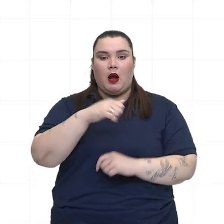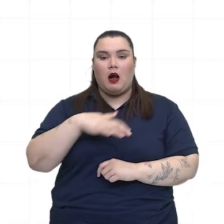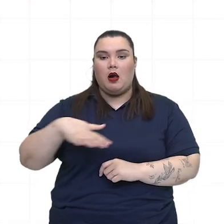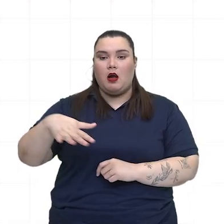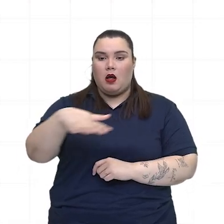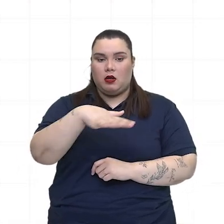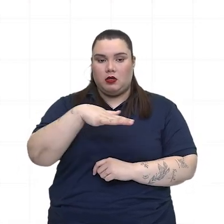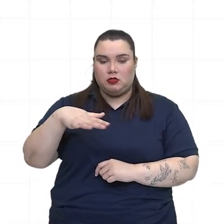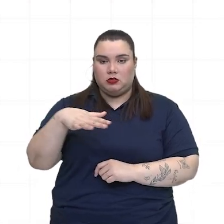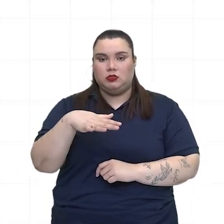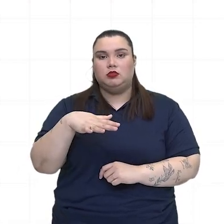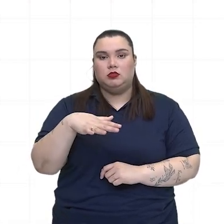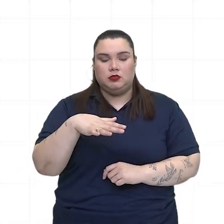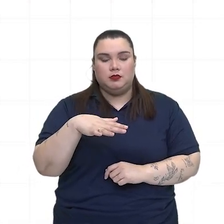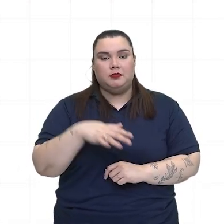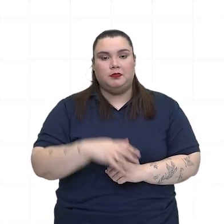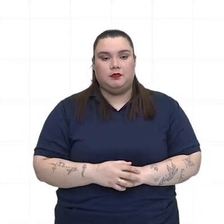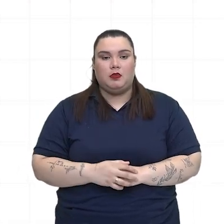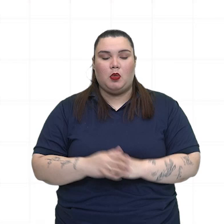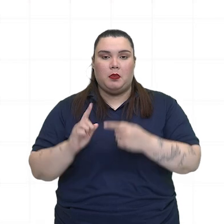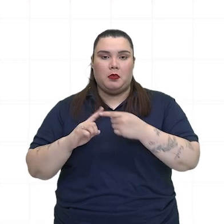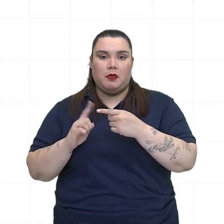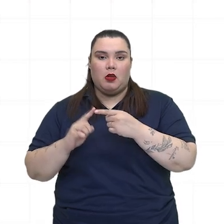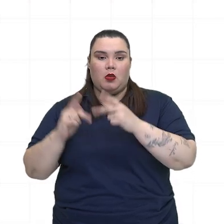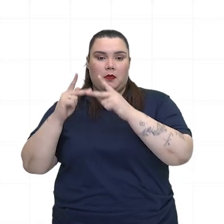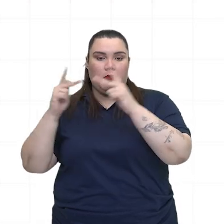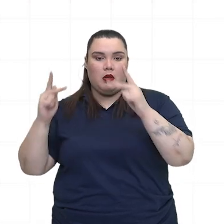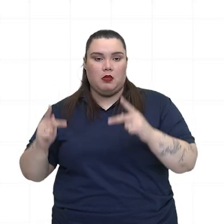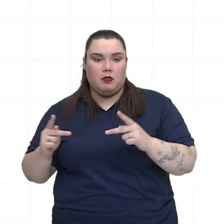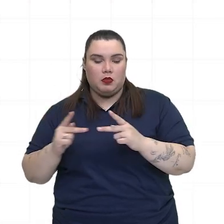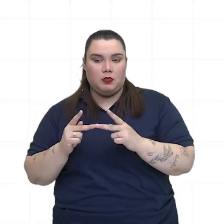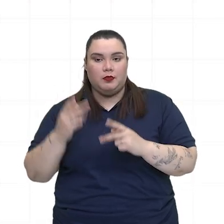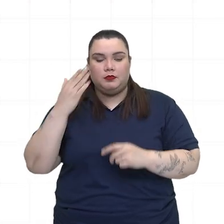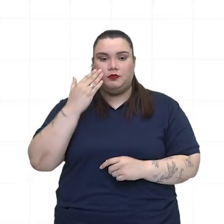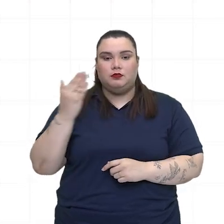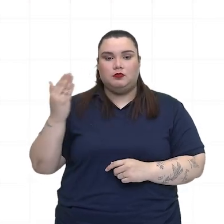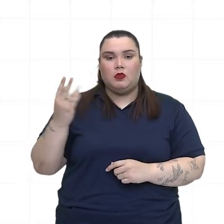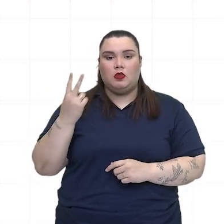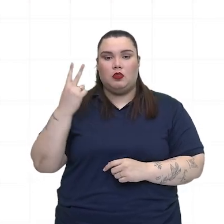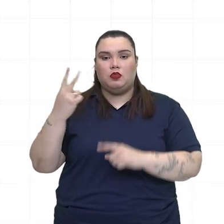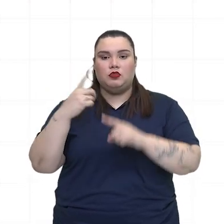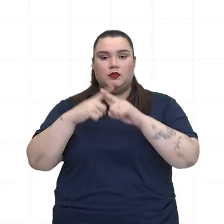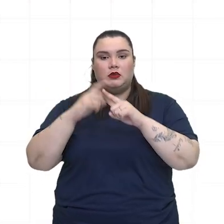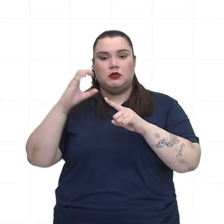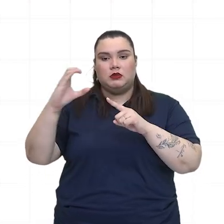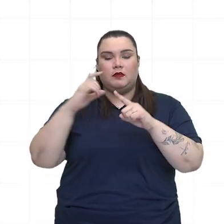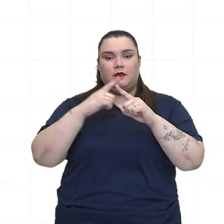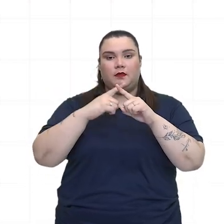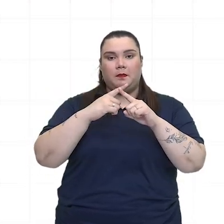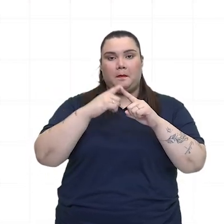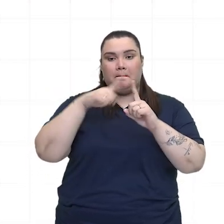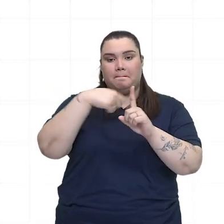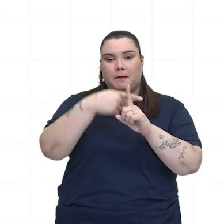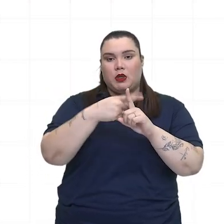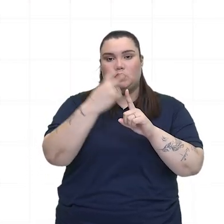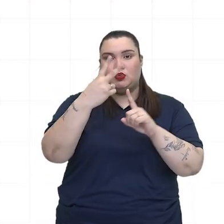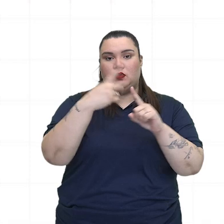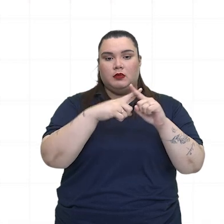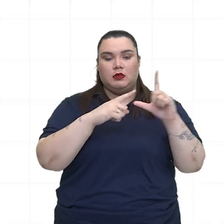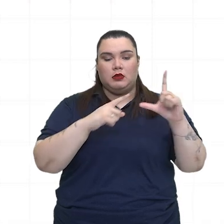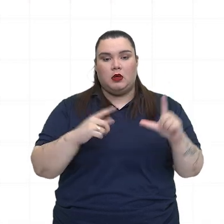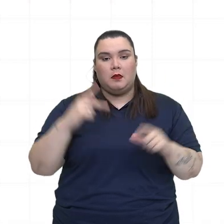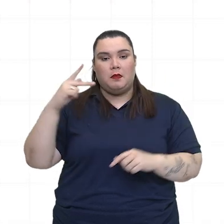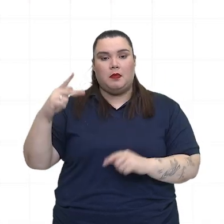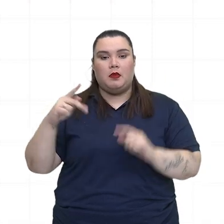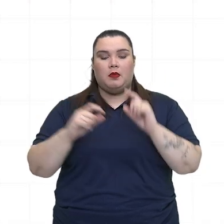em que se encontram as duas arenas, né, a área. Olha só, perímetro, 2 vezes o comprimento mais 2 vezes a largura. Quem vai